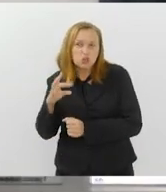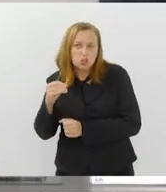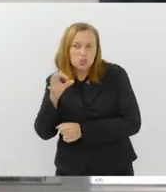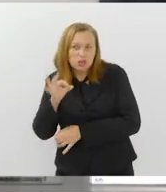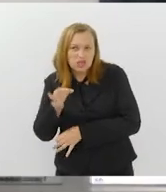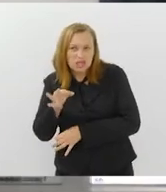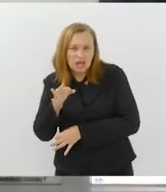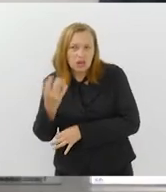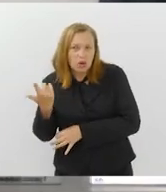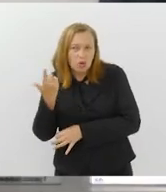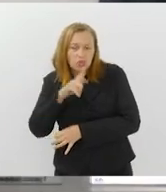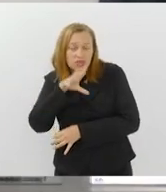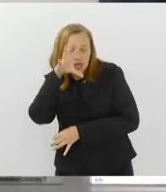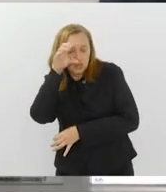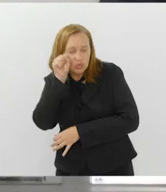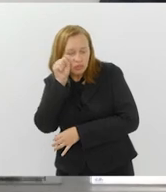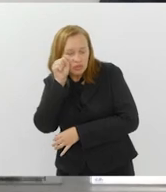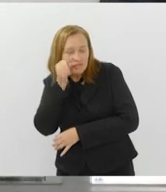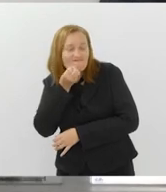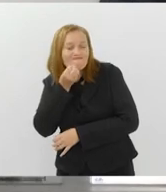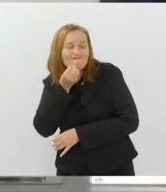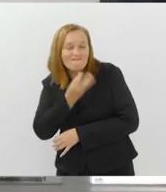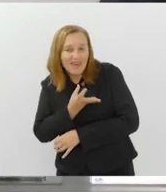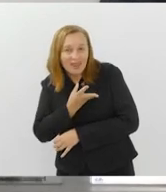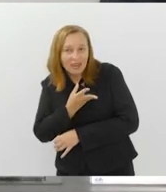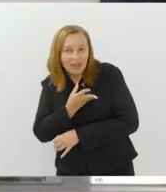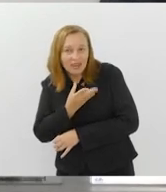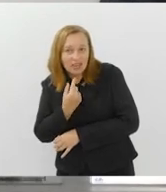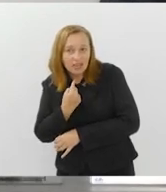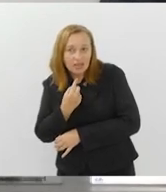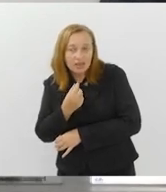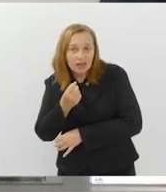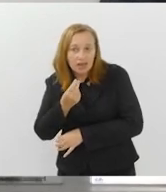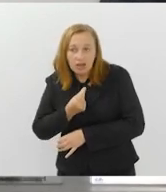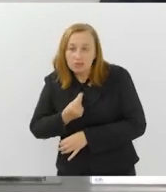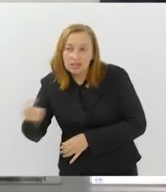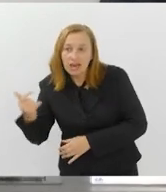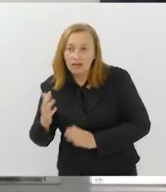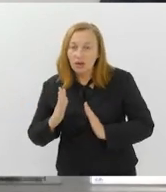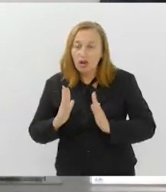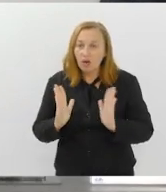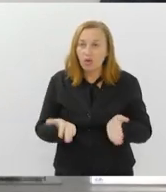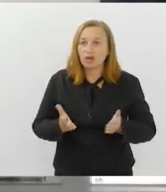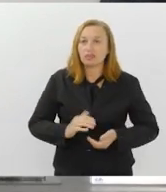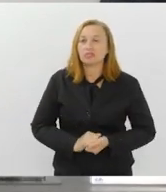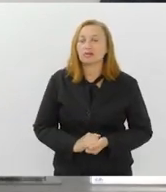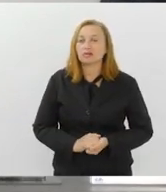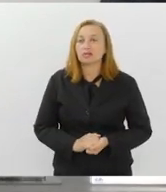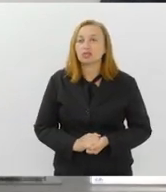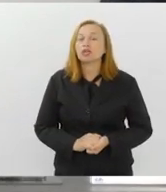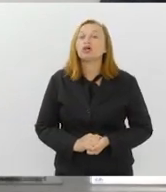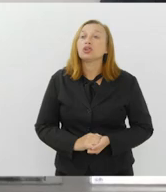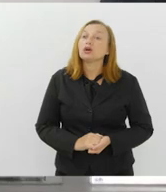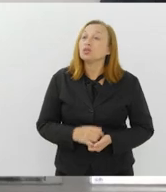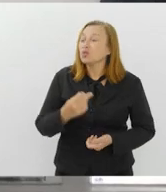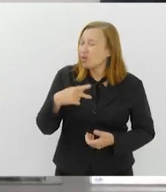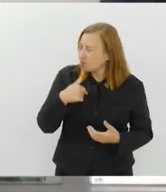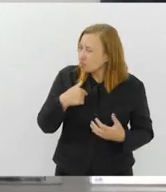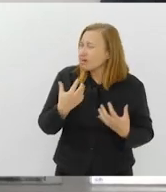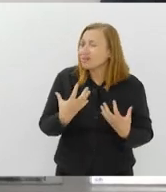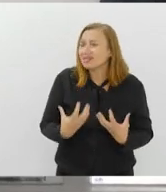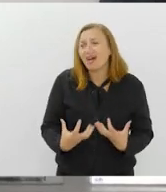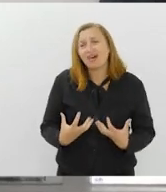consegue colocar a cabeça no travesseiro na hora de dormir, eu levanto e vou embora na mesma hora, cara. É sobre isso, eu tô cansado,